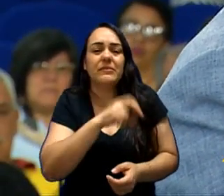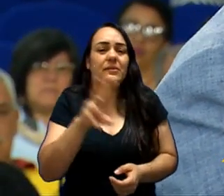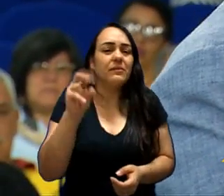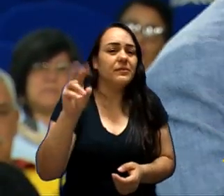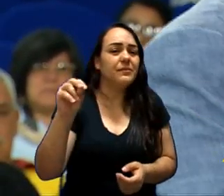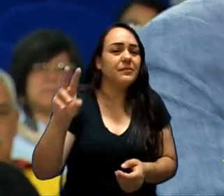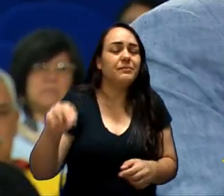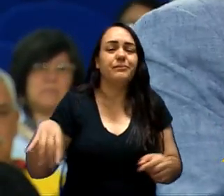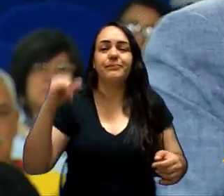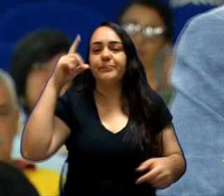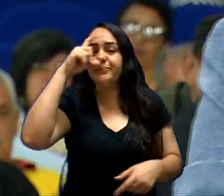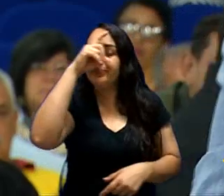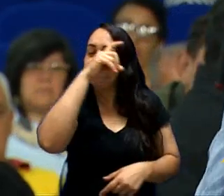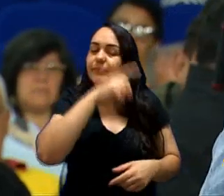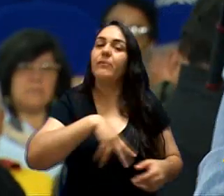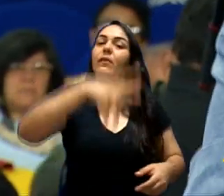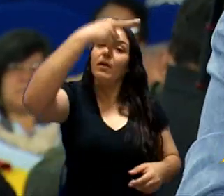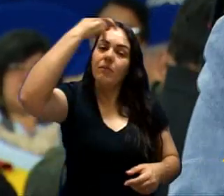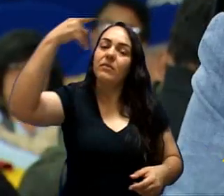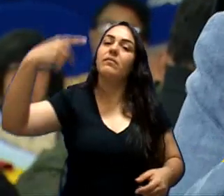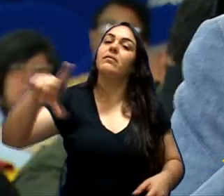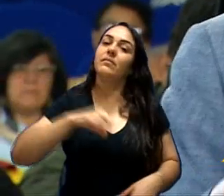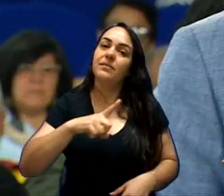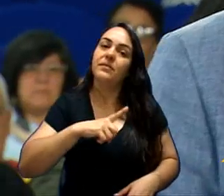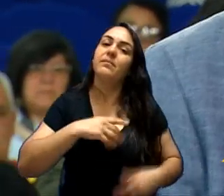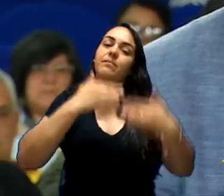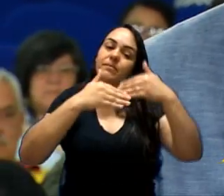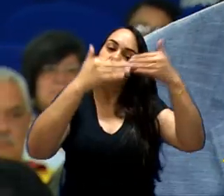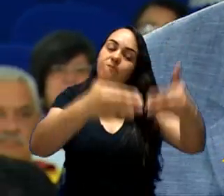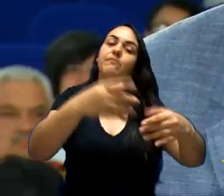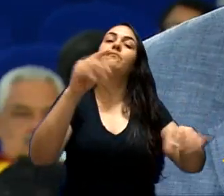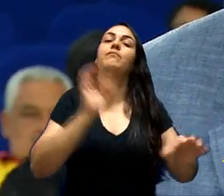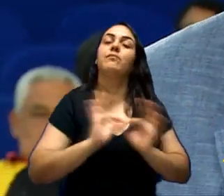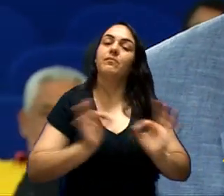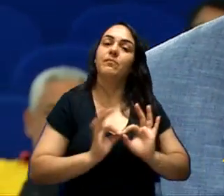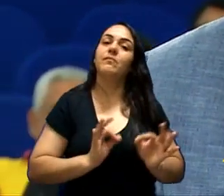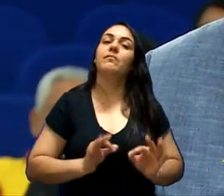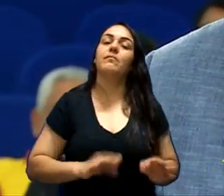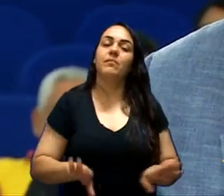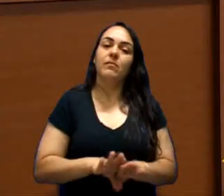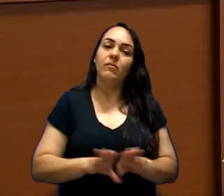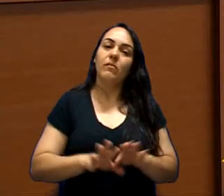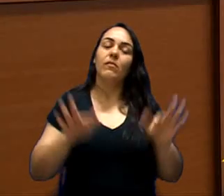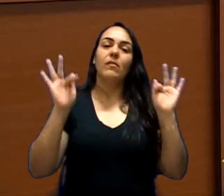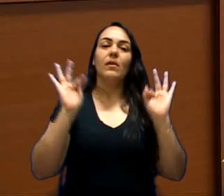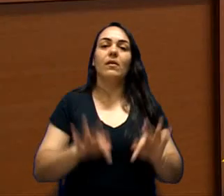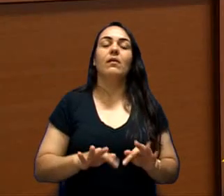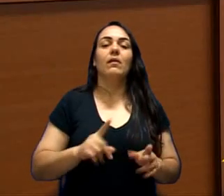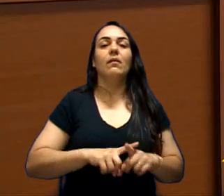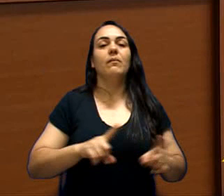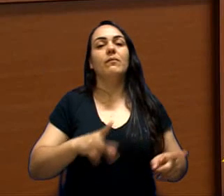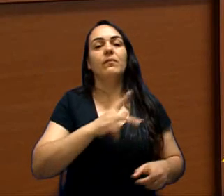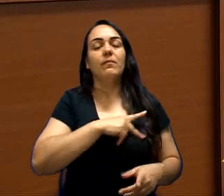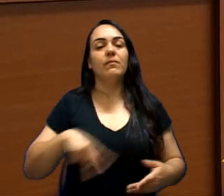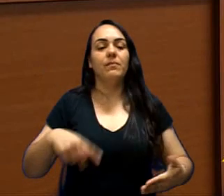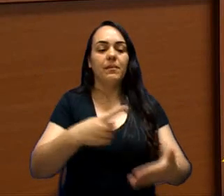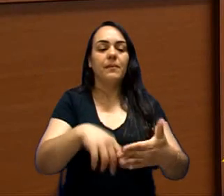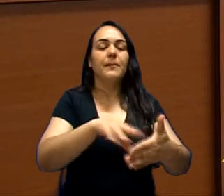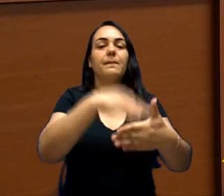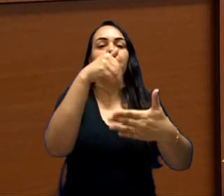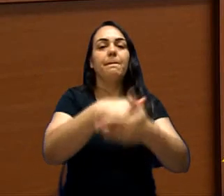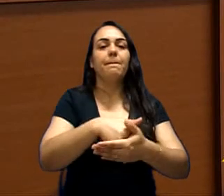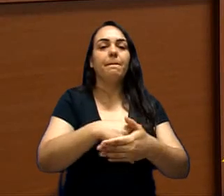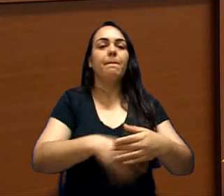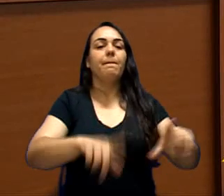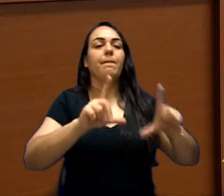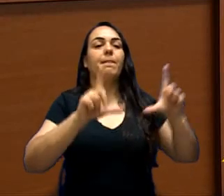poder trabalhar. Então, a prefeitura tem que estar à frente disso. Ok. Encerrada presidente, a, não, presidente. A votação. Peço para que fizerem